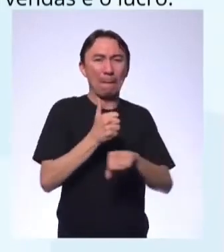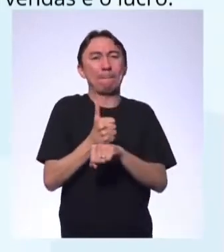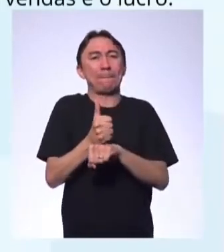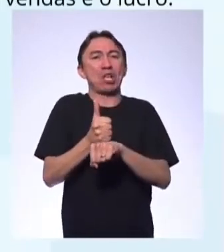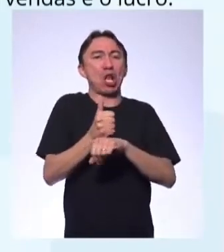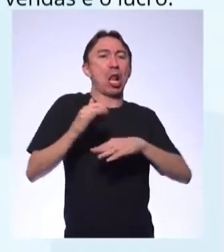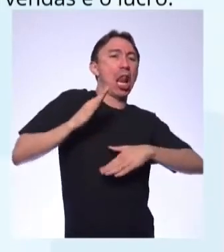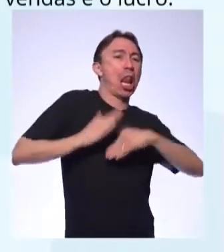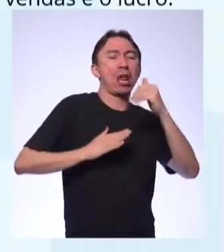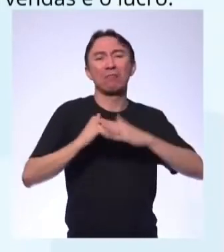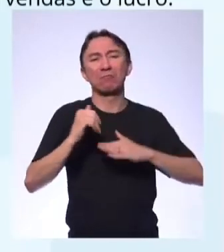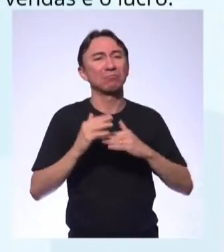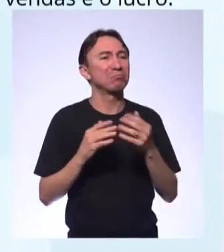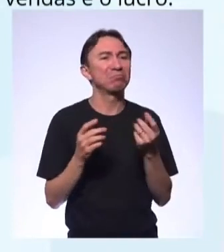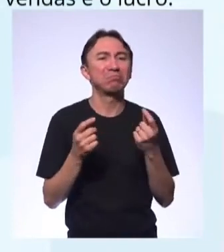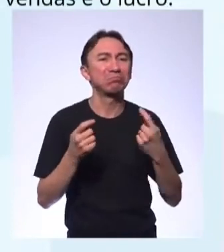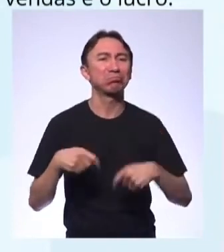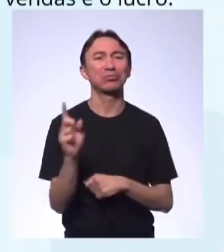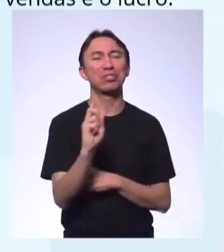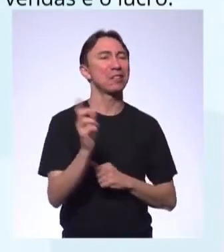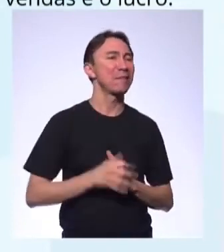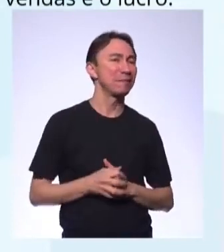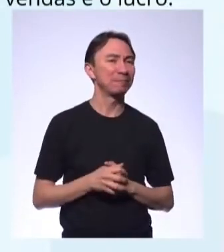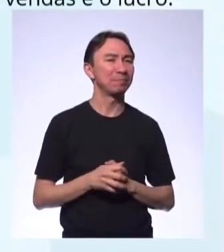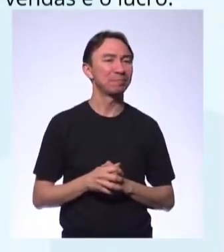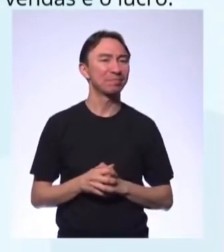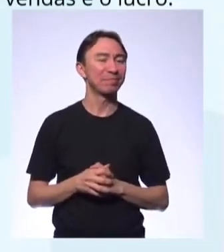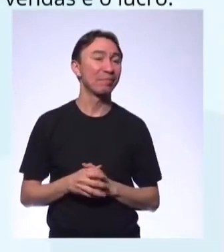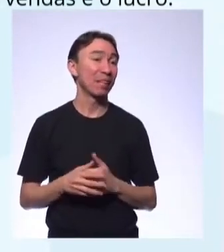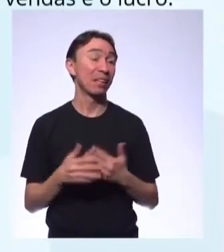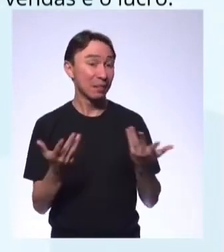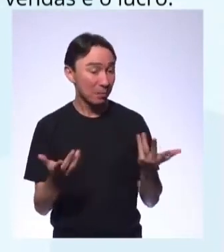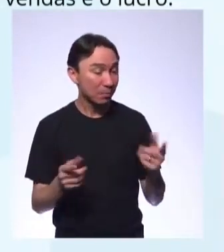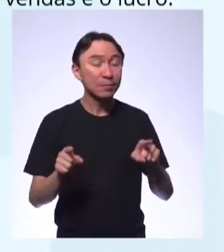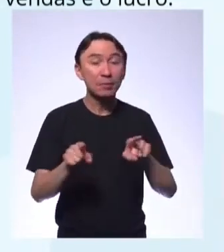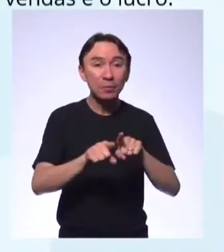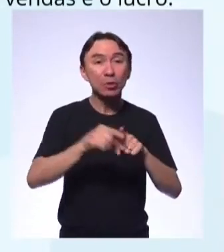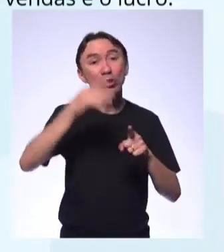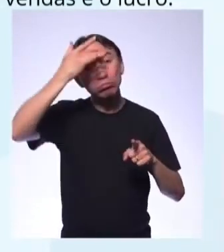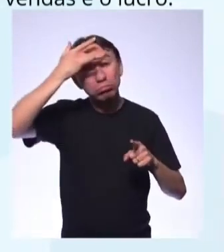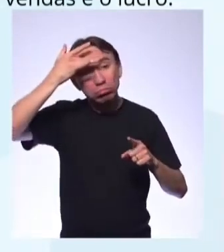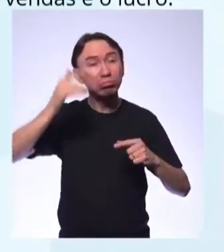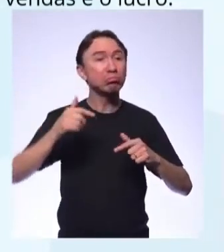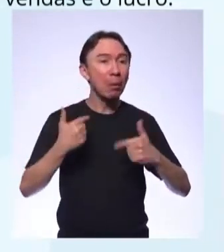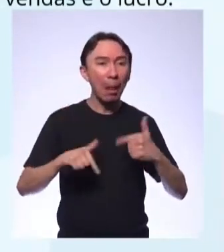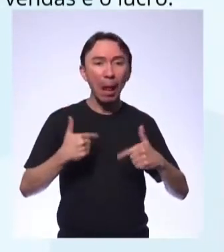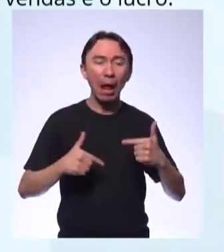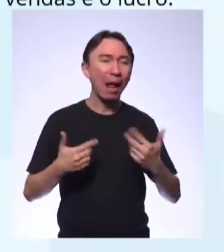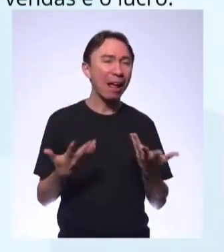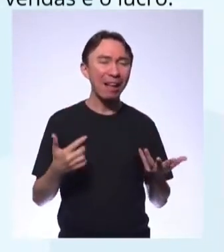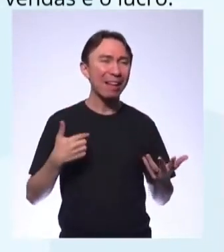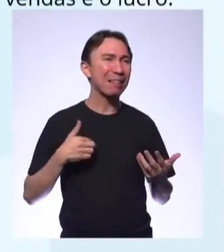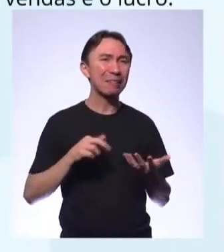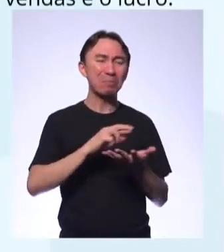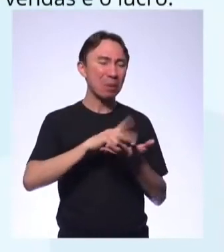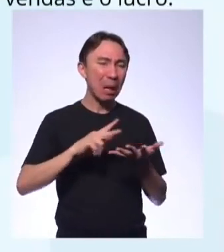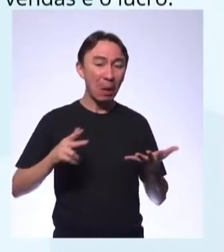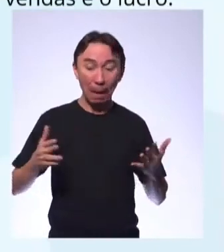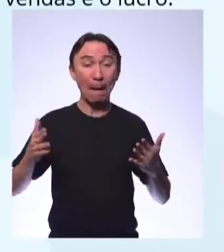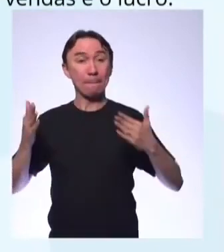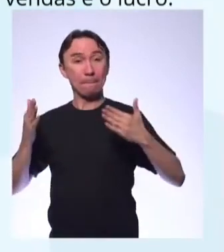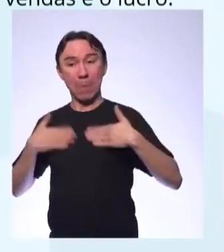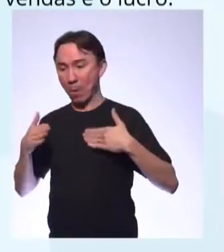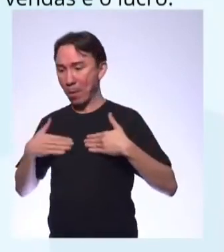tá? O trabalhador também, nesse momento, não dispõe dos meios de produção e da matéria-prima, assim como já acontecia